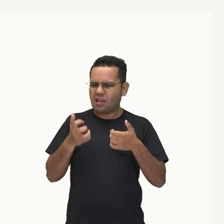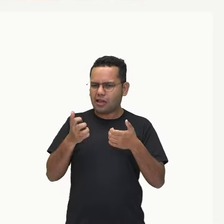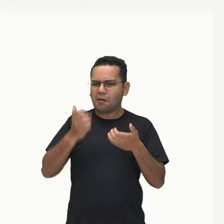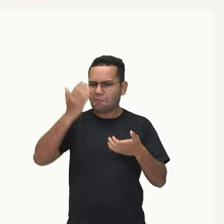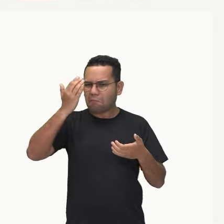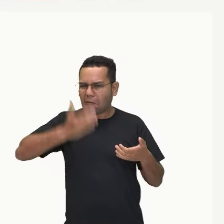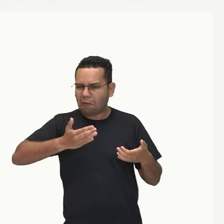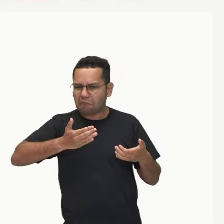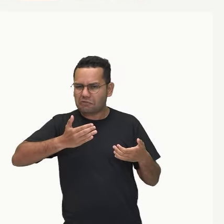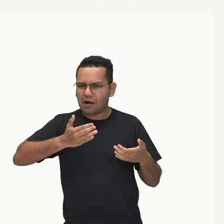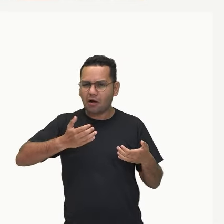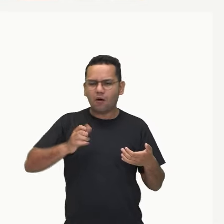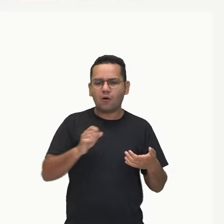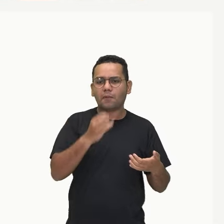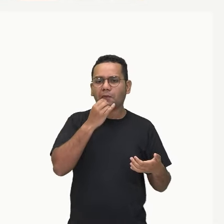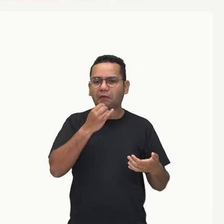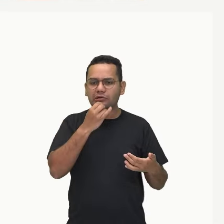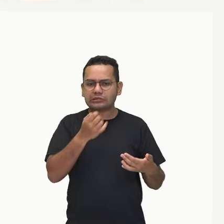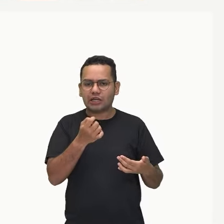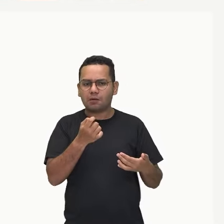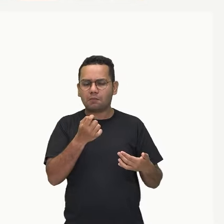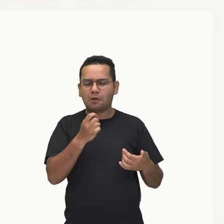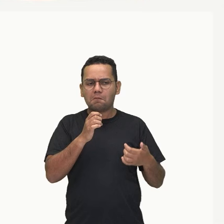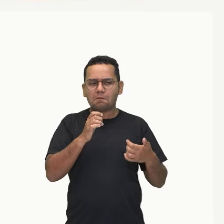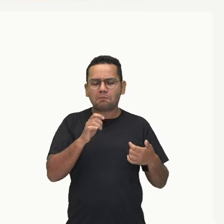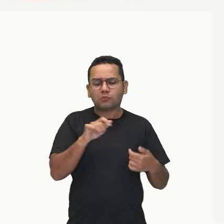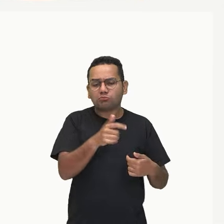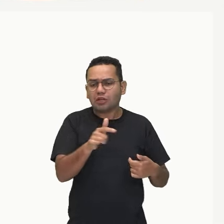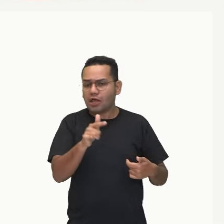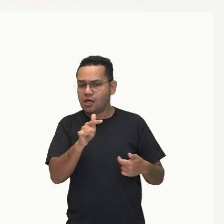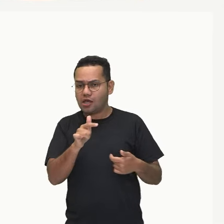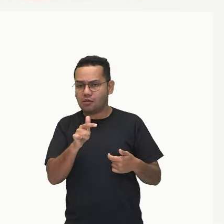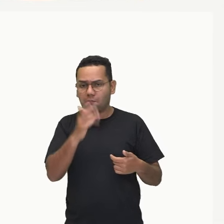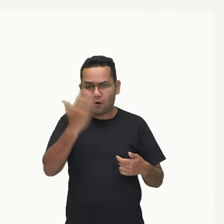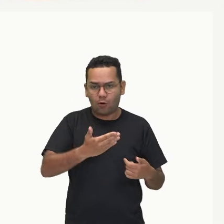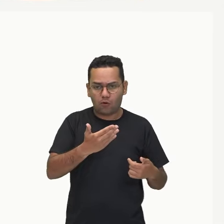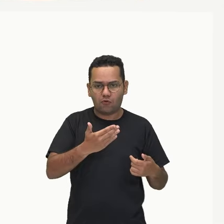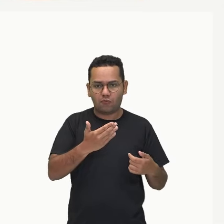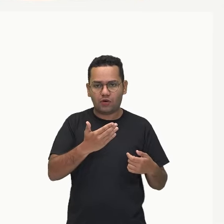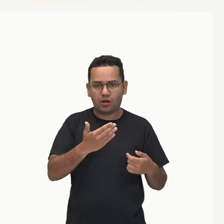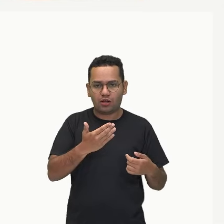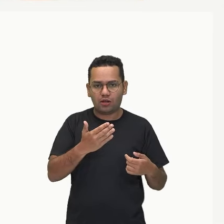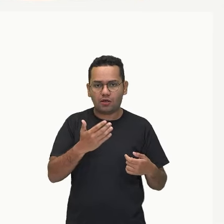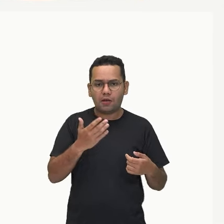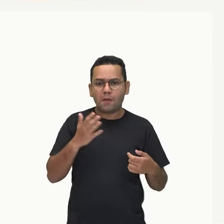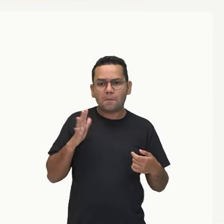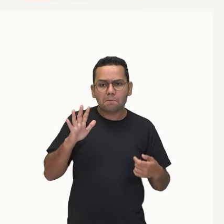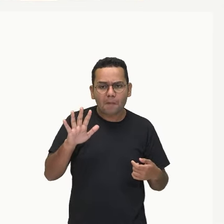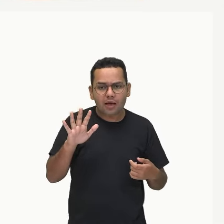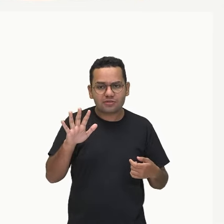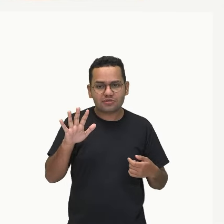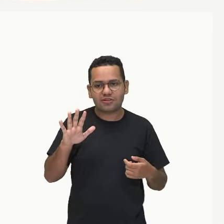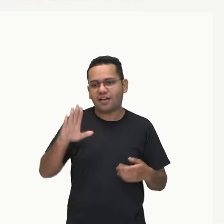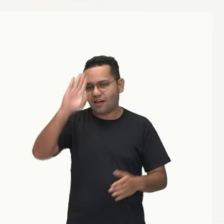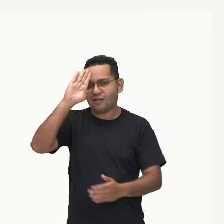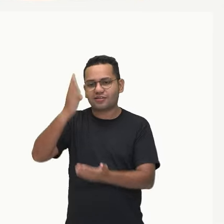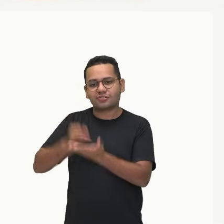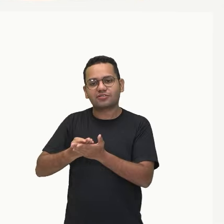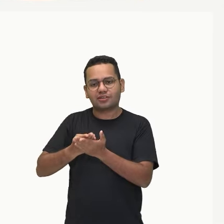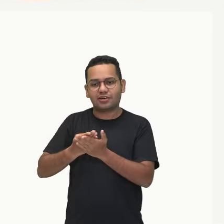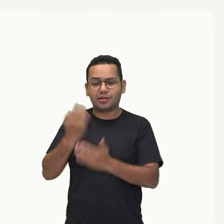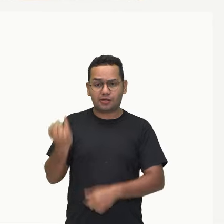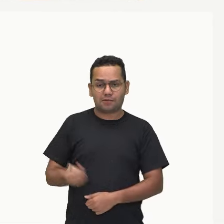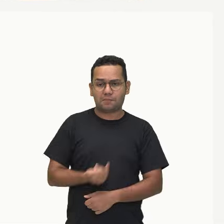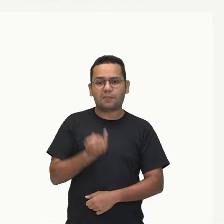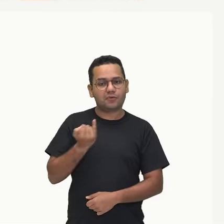porque ele já está dizendo que a minha fé é a premissa principal. É questão de fé o que